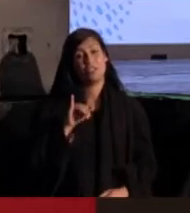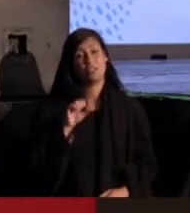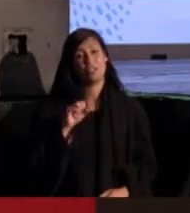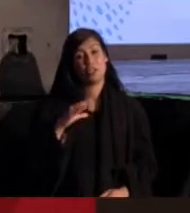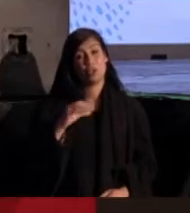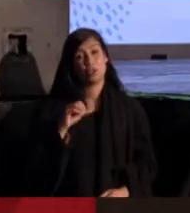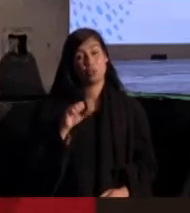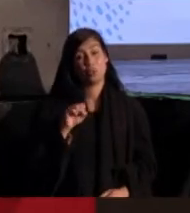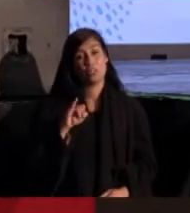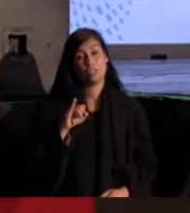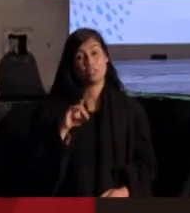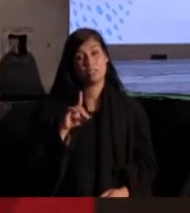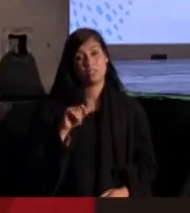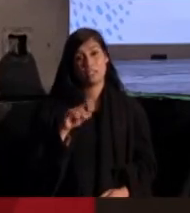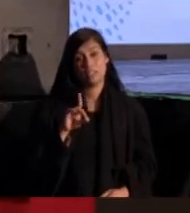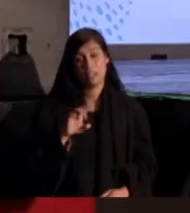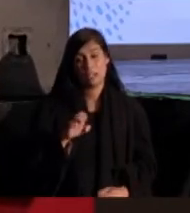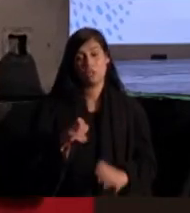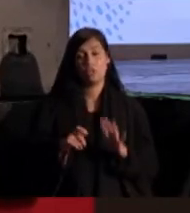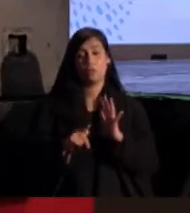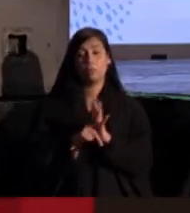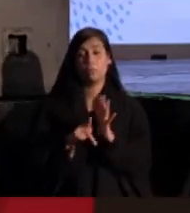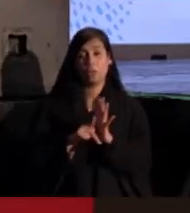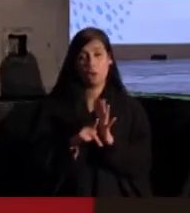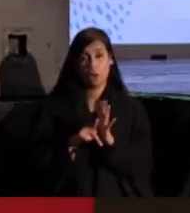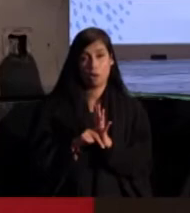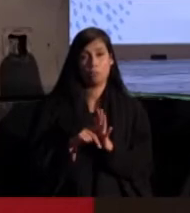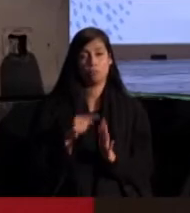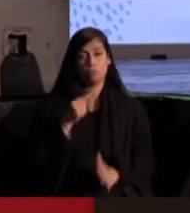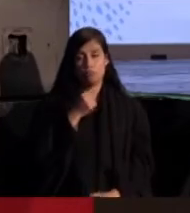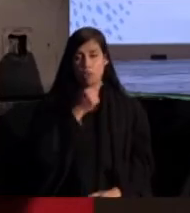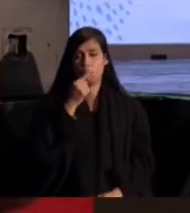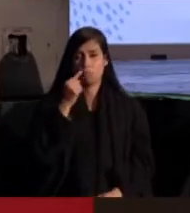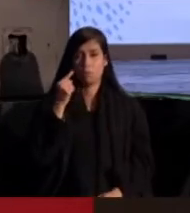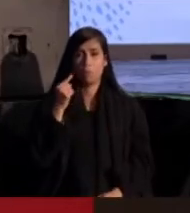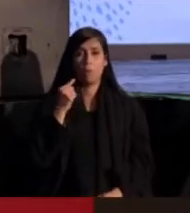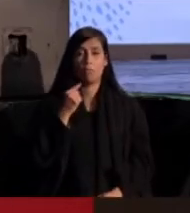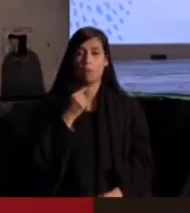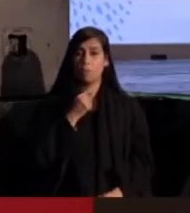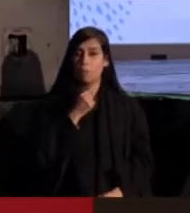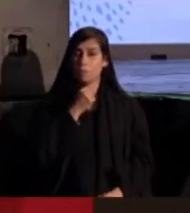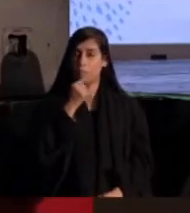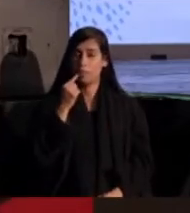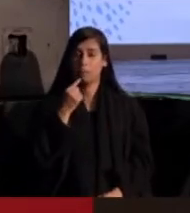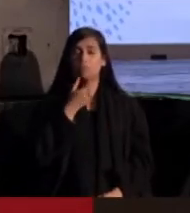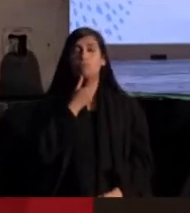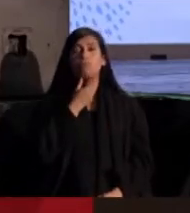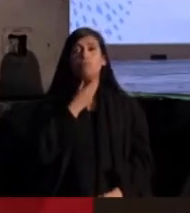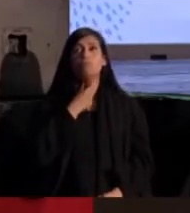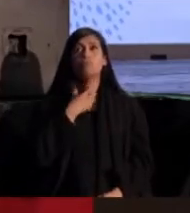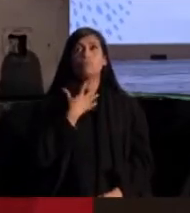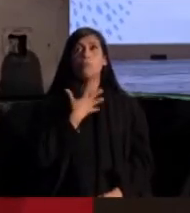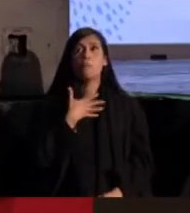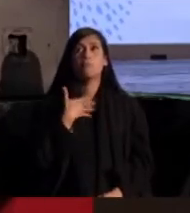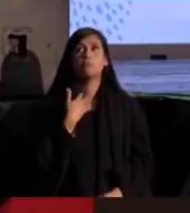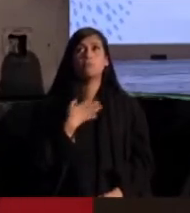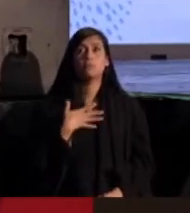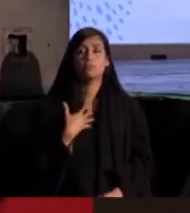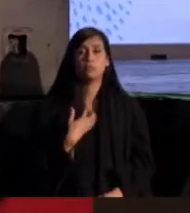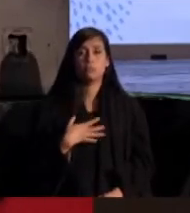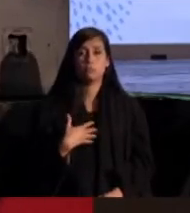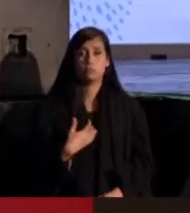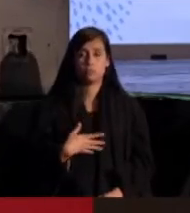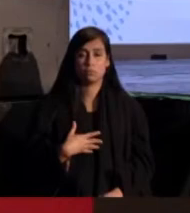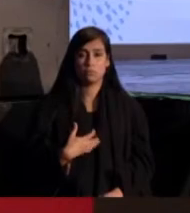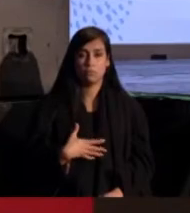viscosidade própria, né, das glândulas, né, de todo esse aparelho digestório, de alto a baixo, ele é viscoso,